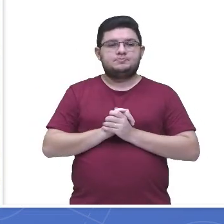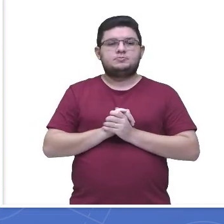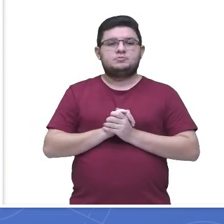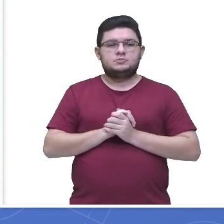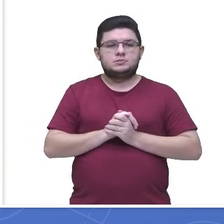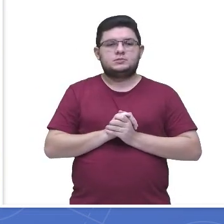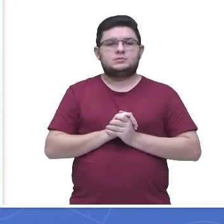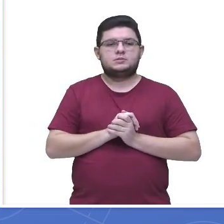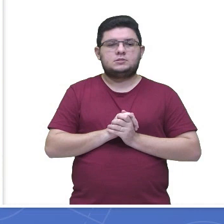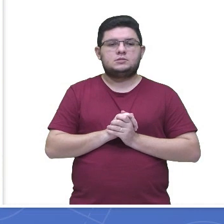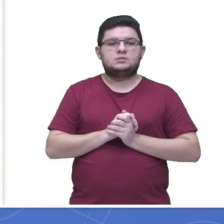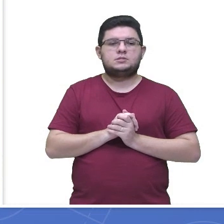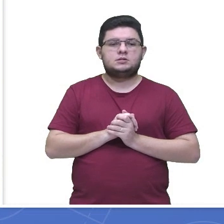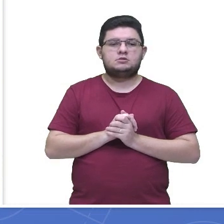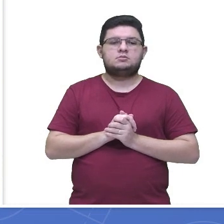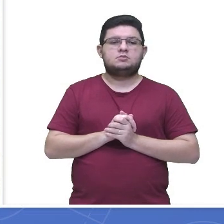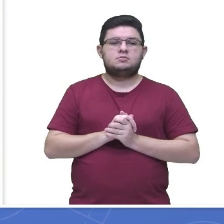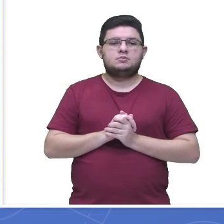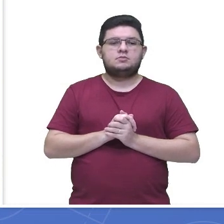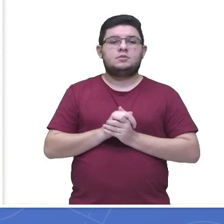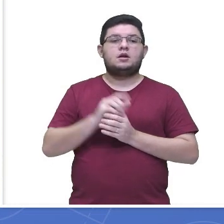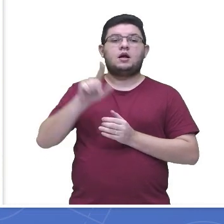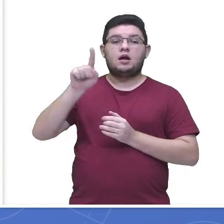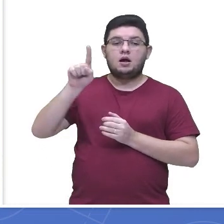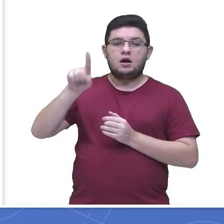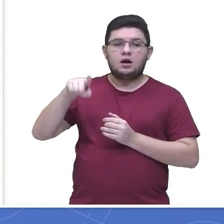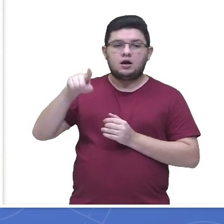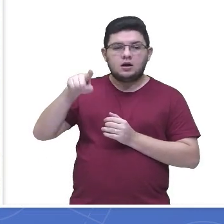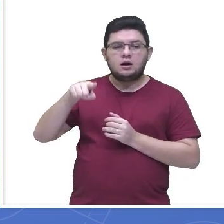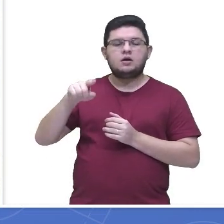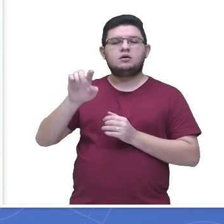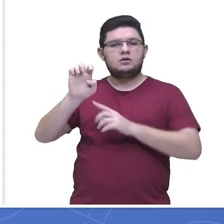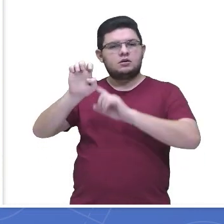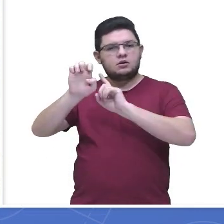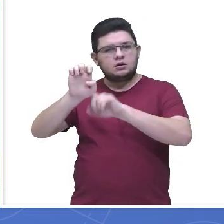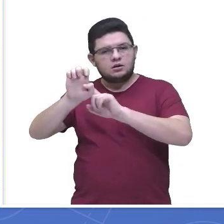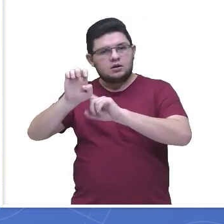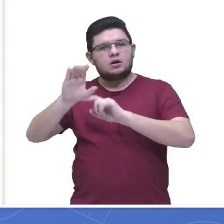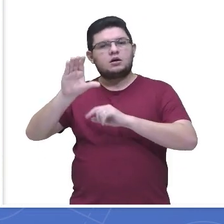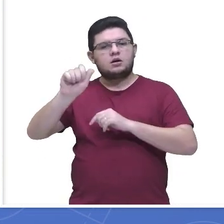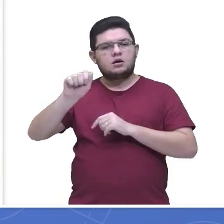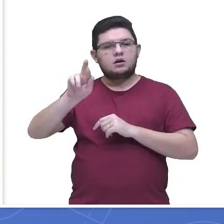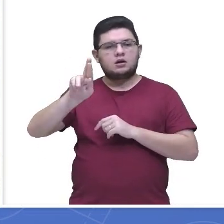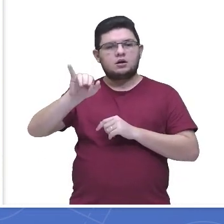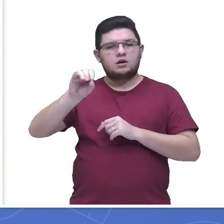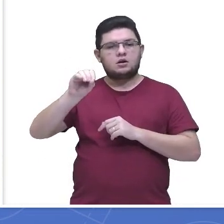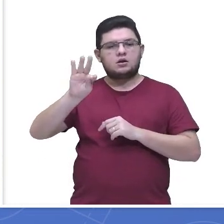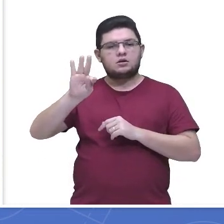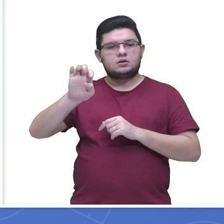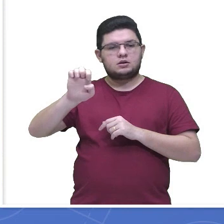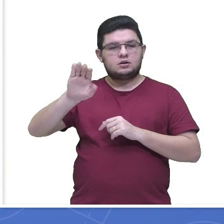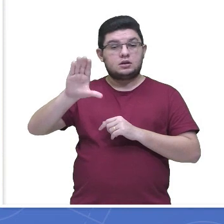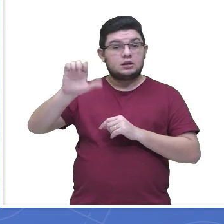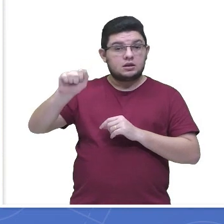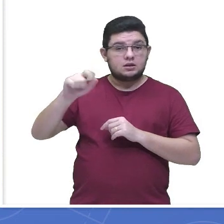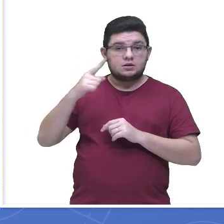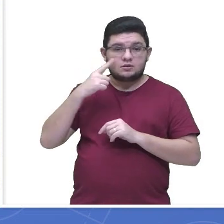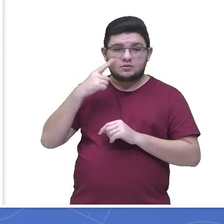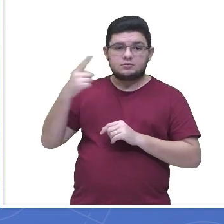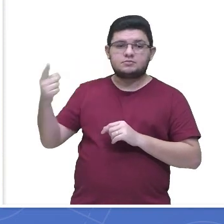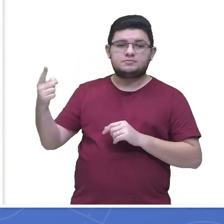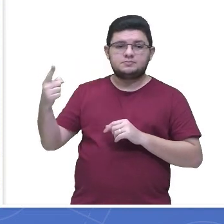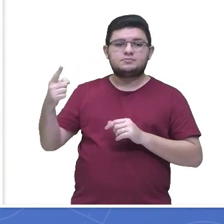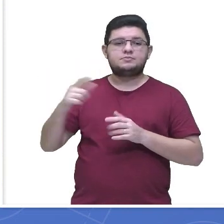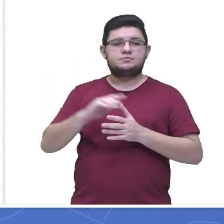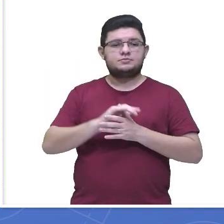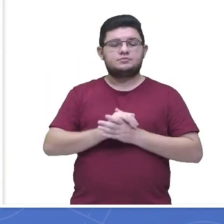o seu material genético é a carioteca, né, que é uma membrana que protege ali o seu núcleo. Então, a resposta da nossa questão, que diz ali